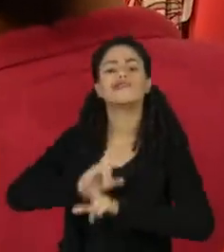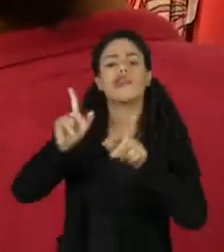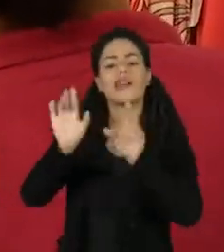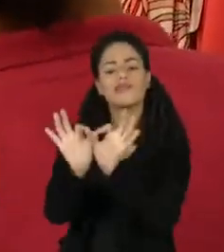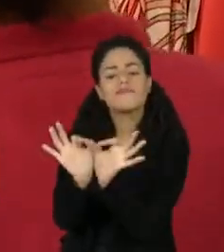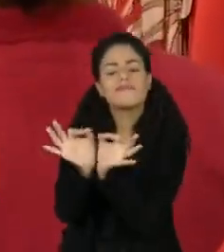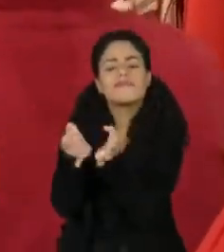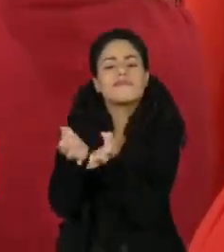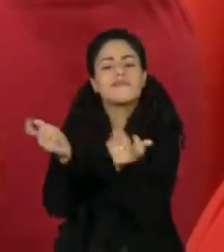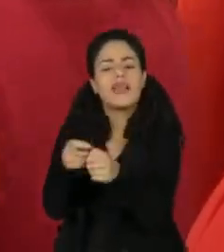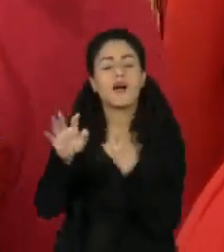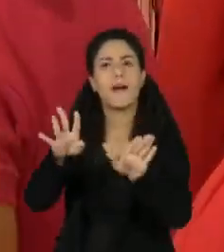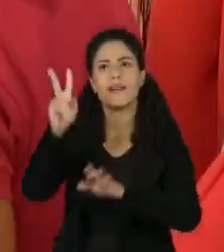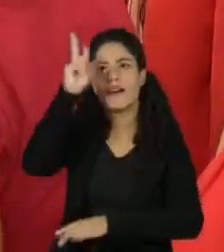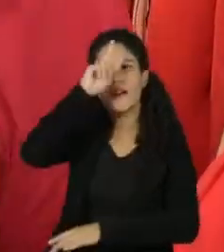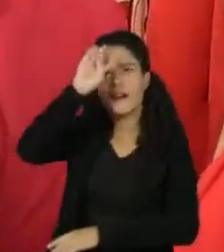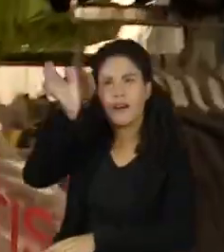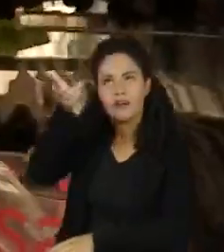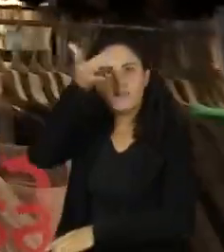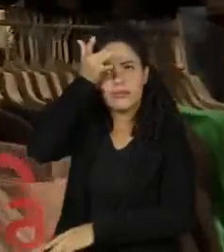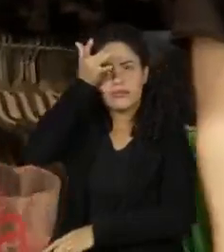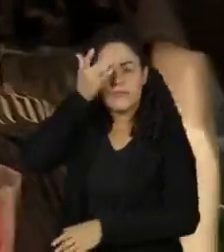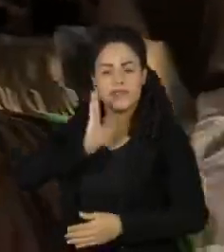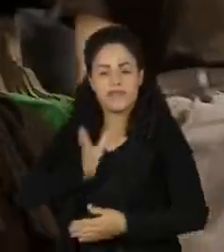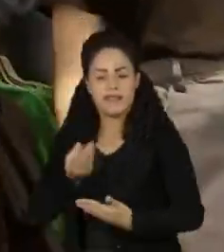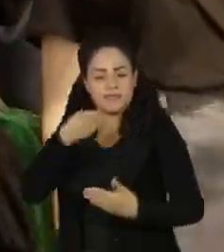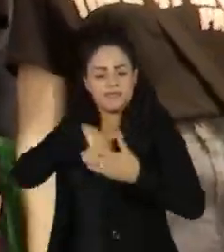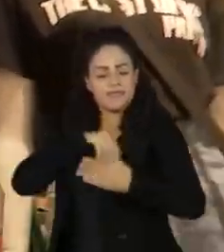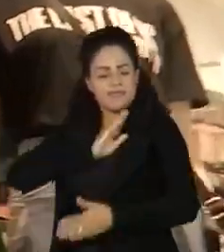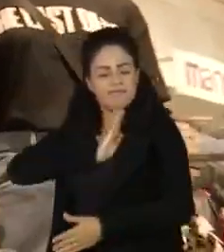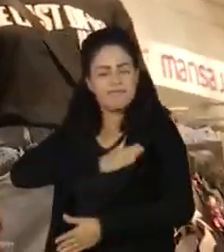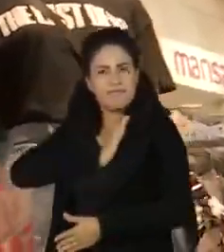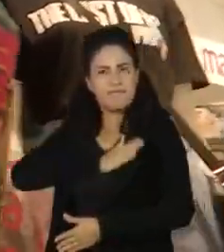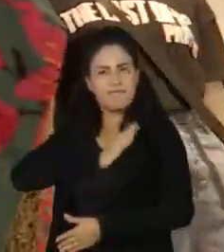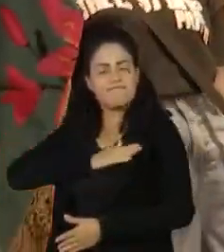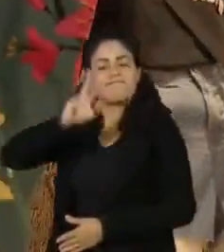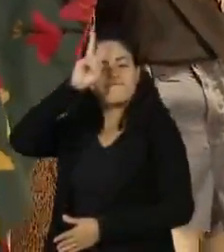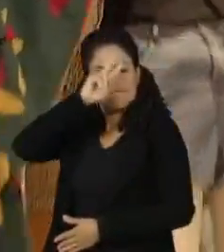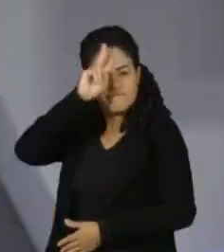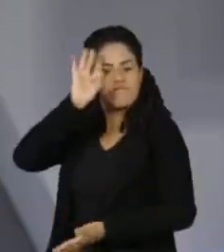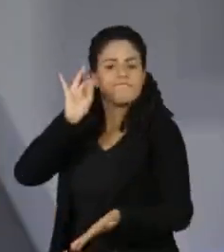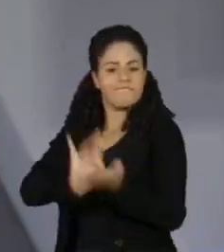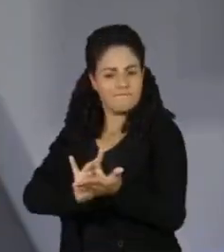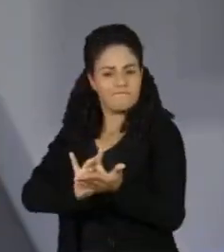mas que vão ter uma memória de um ano inteiro para lembrar daquele presente que recebeu de você.